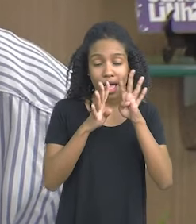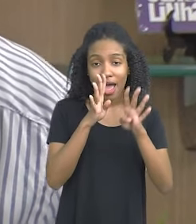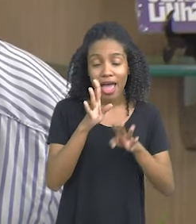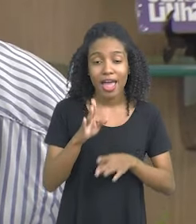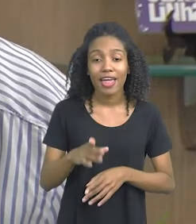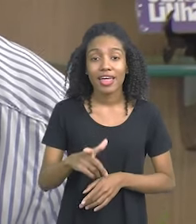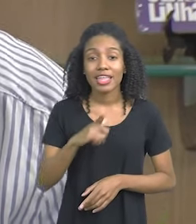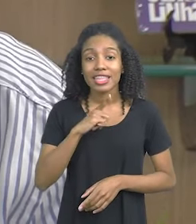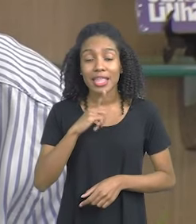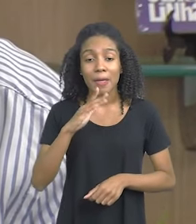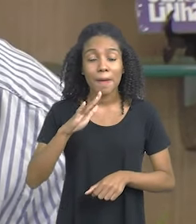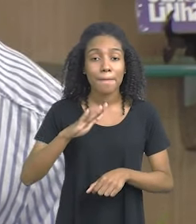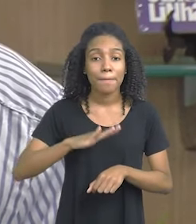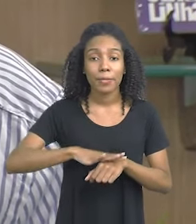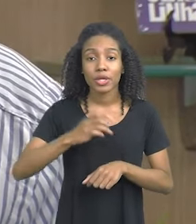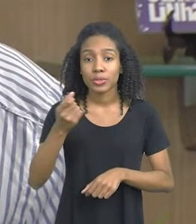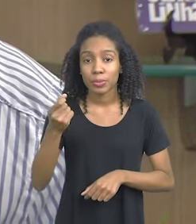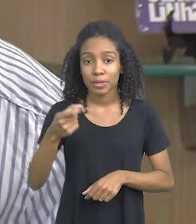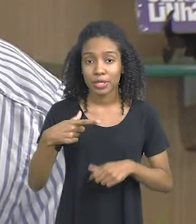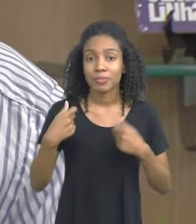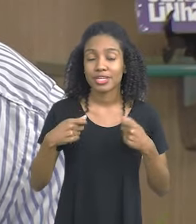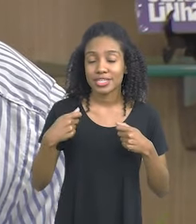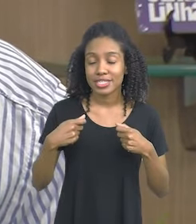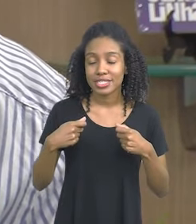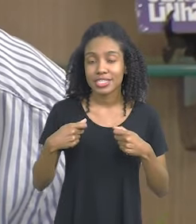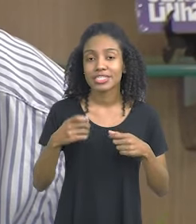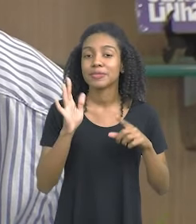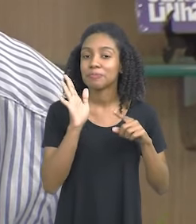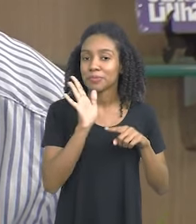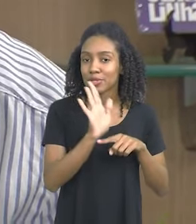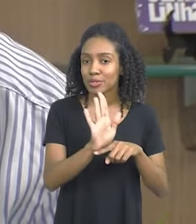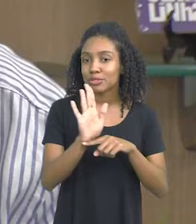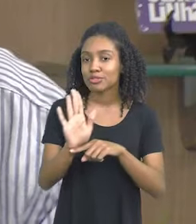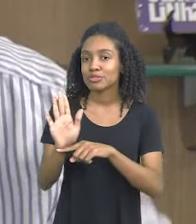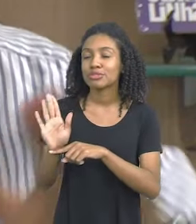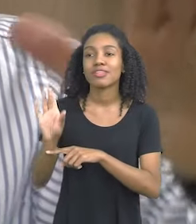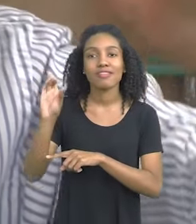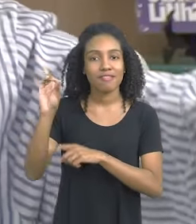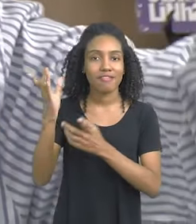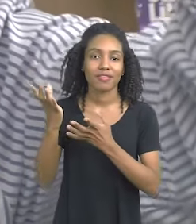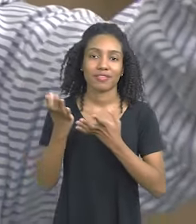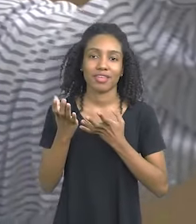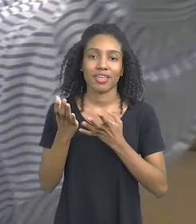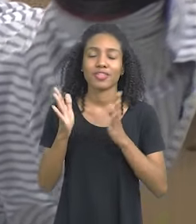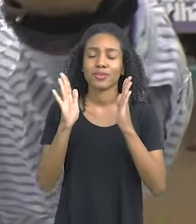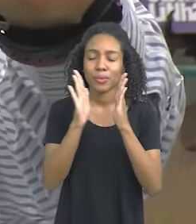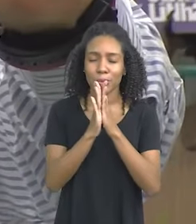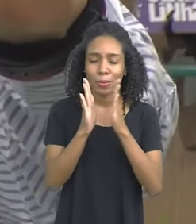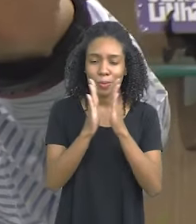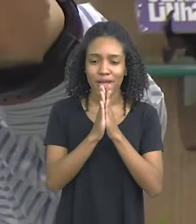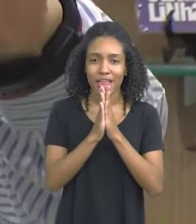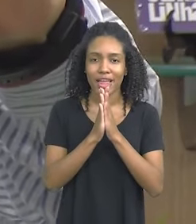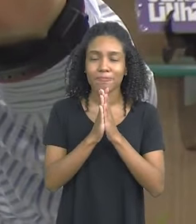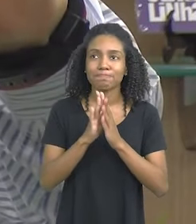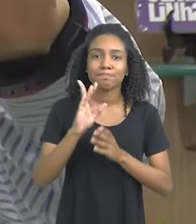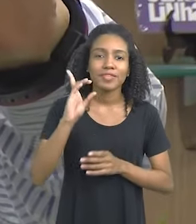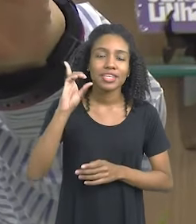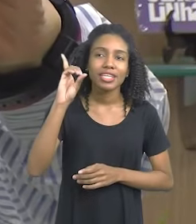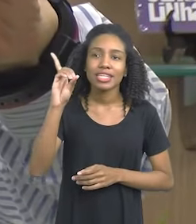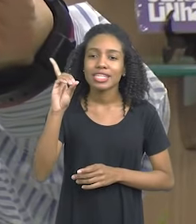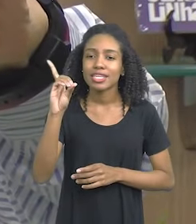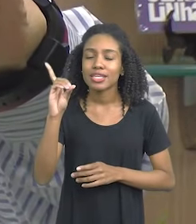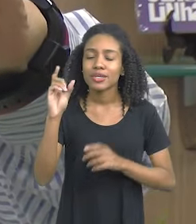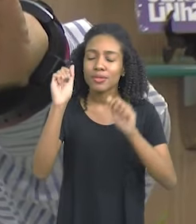você semeie na vida dos outros. Vou fazer uma oração por você, vou clamar o nome de Jesus. Ó Deus, olha esta